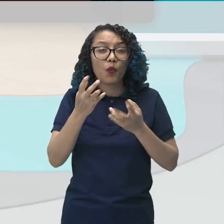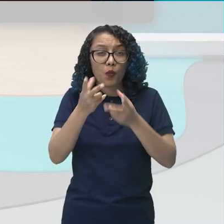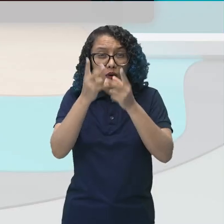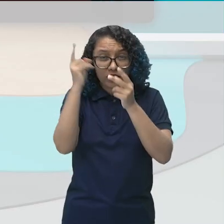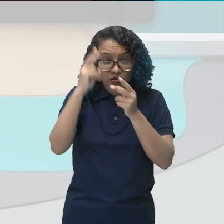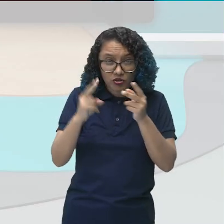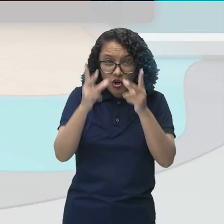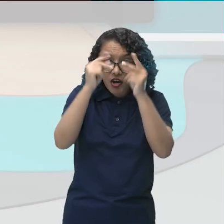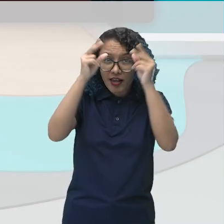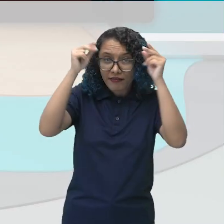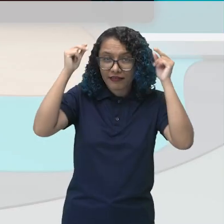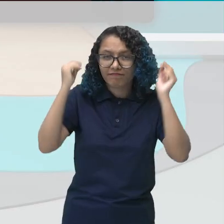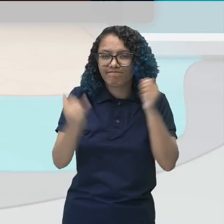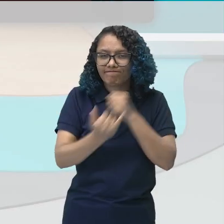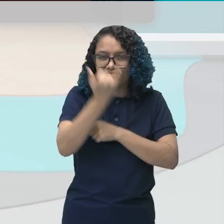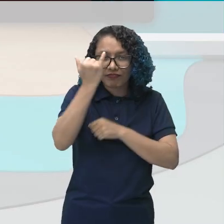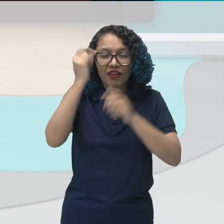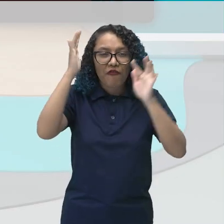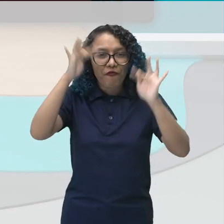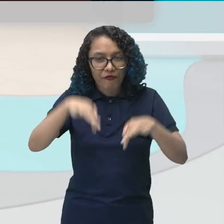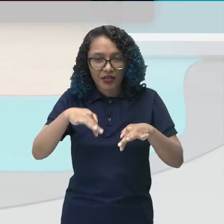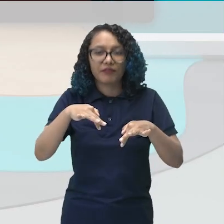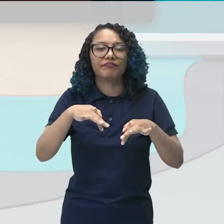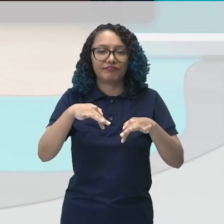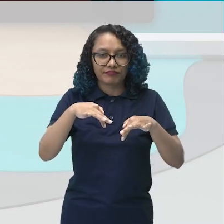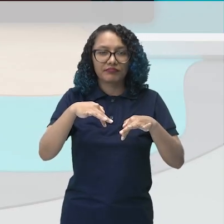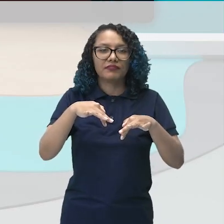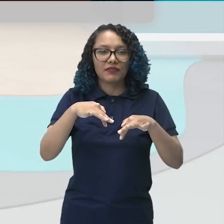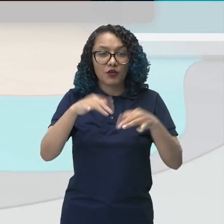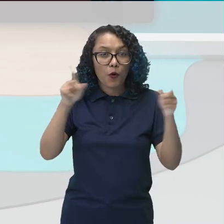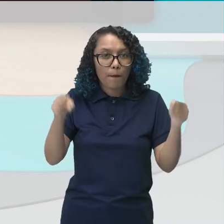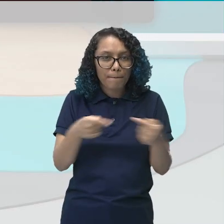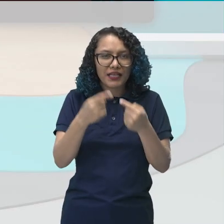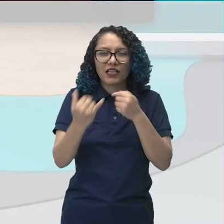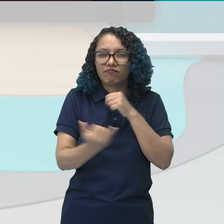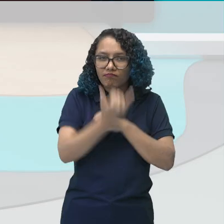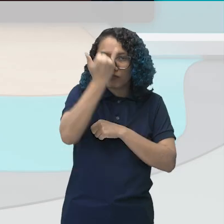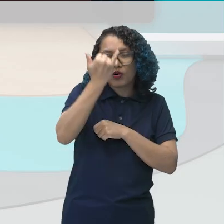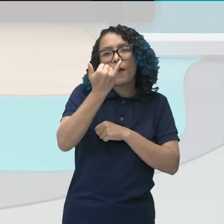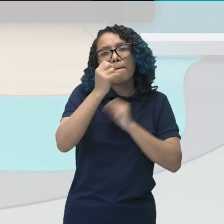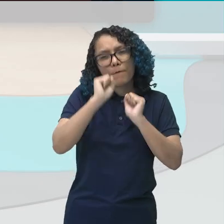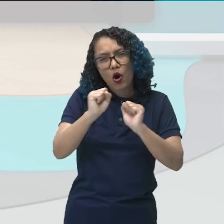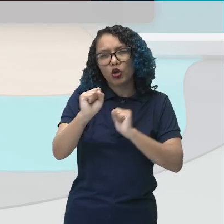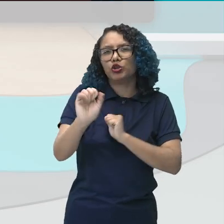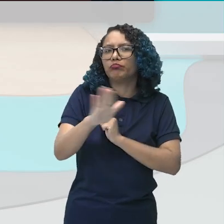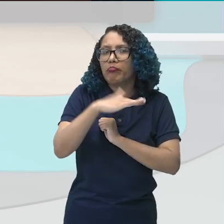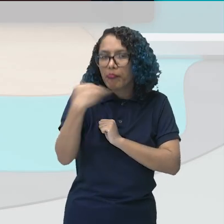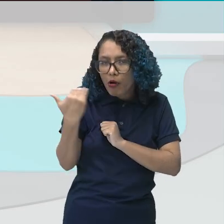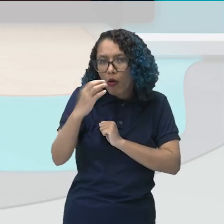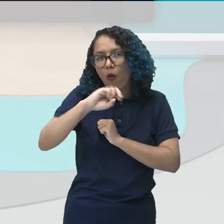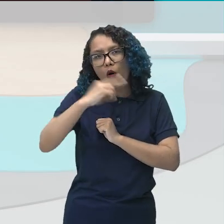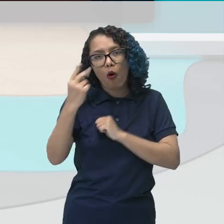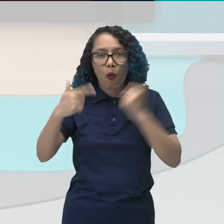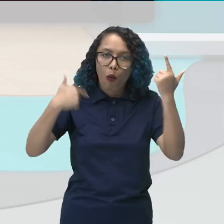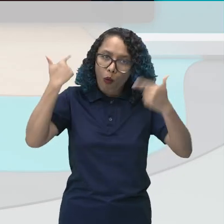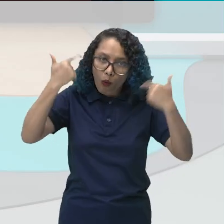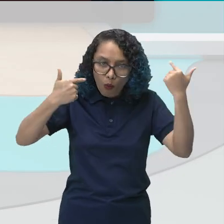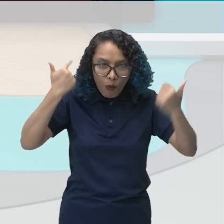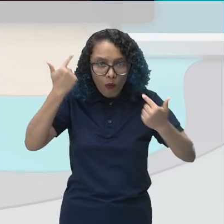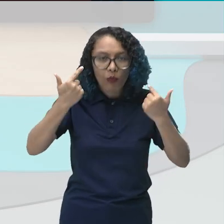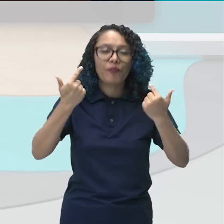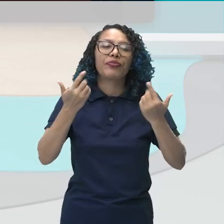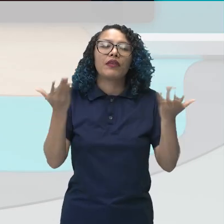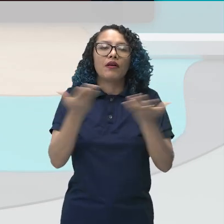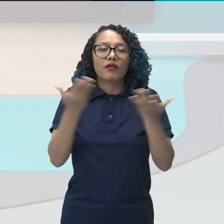ela termina assim, ou seja, já está falando tragédia, ou morte ou loucura. Então, e agora nós vamos falar